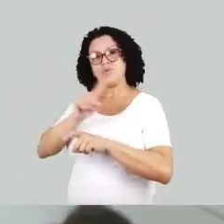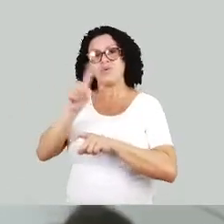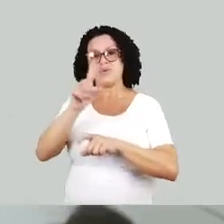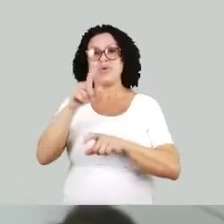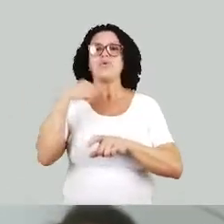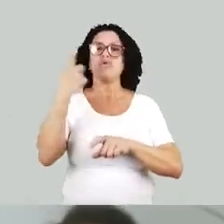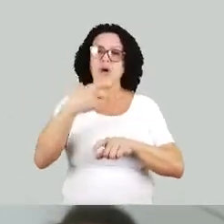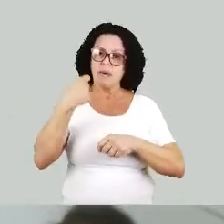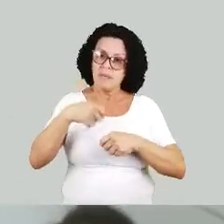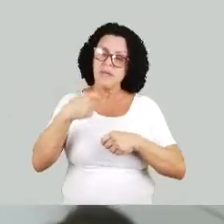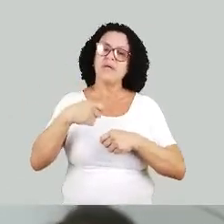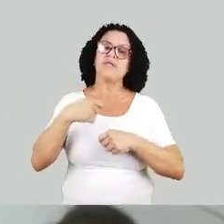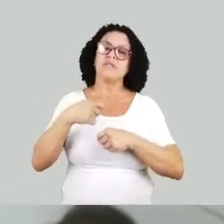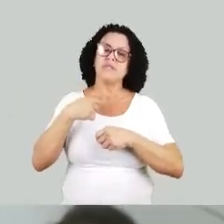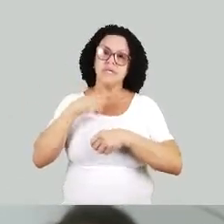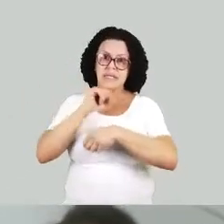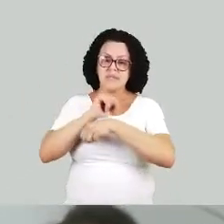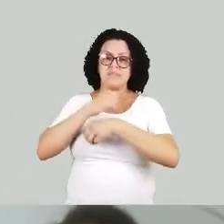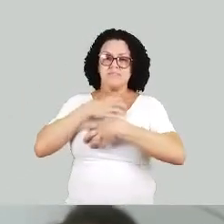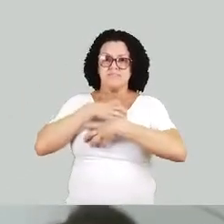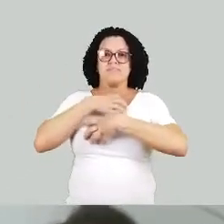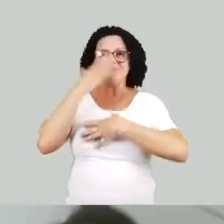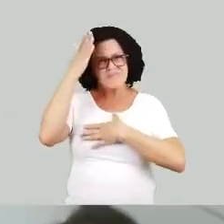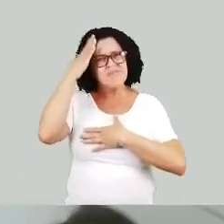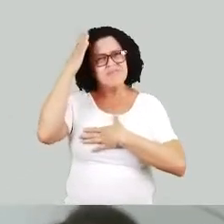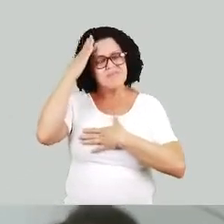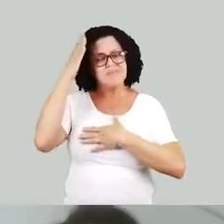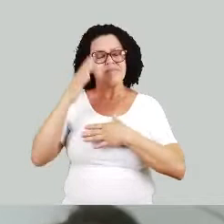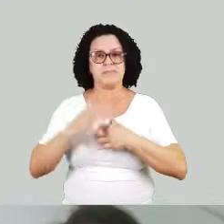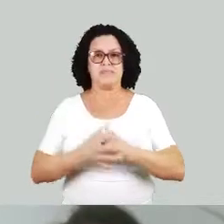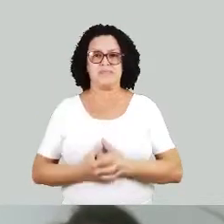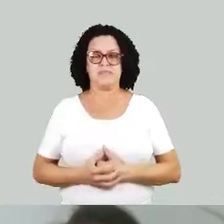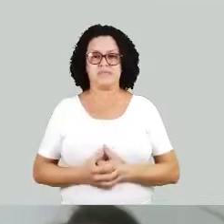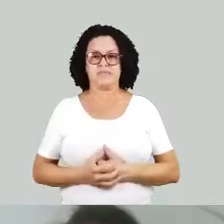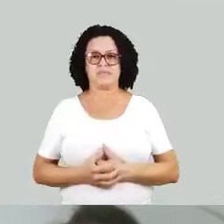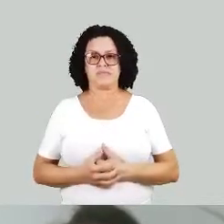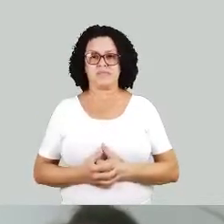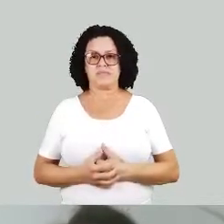Nós temos que nos superar, né?